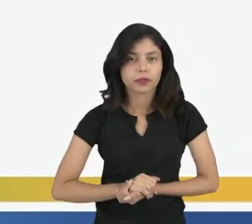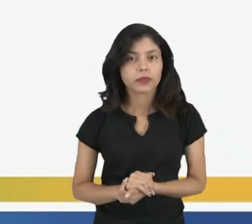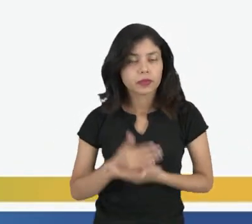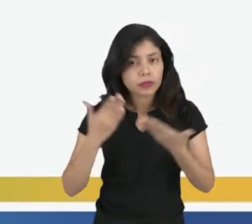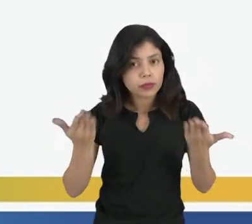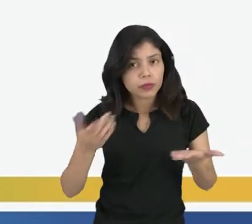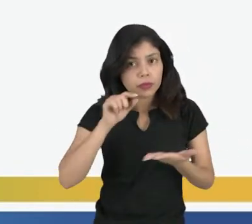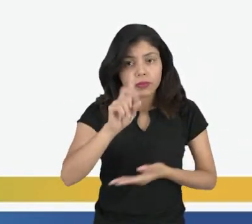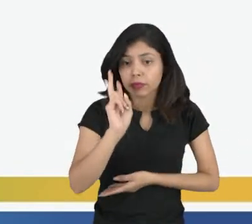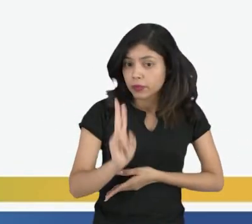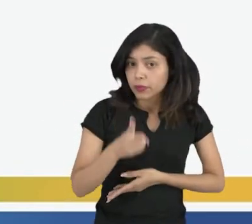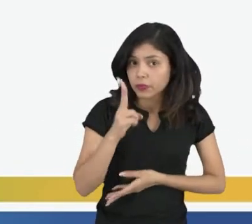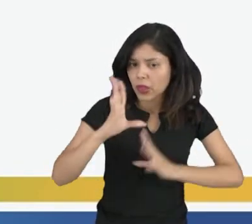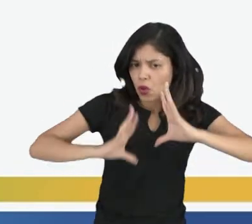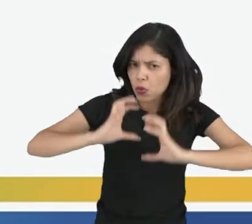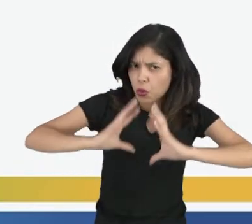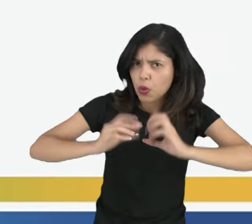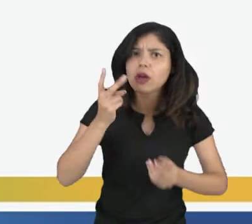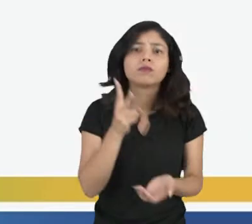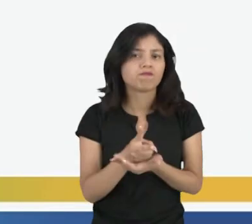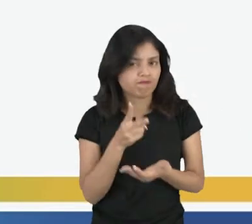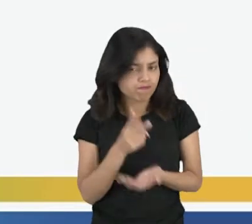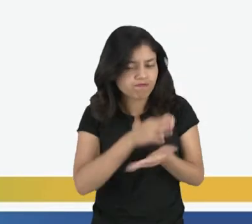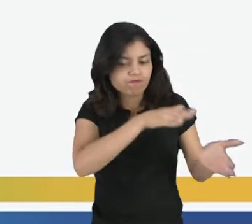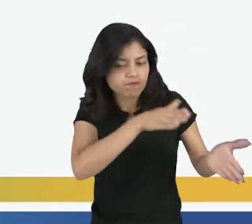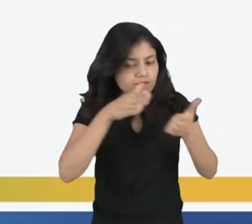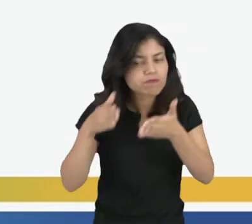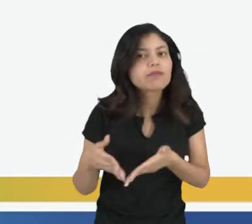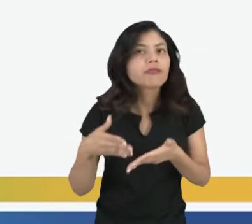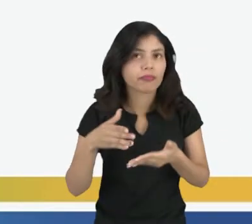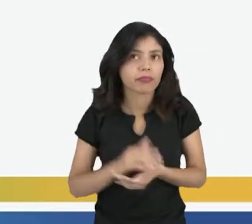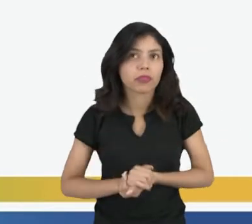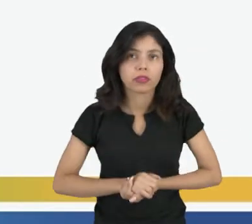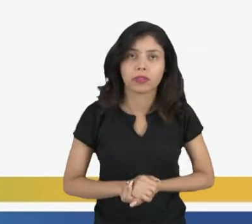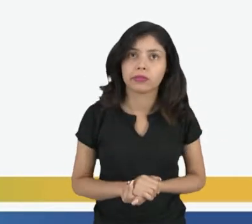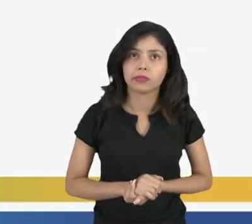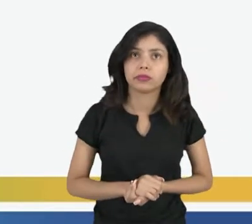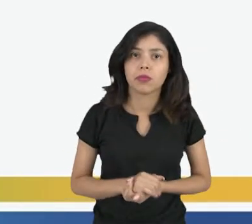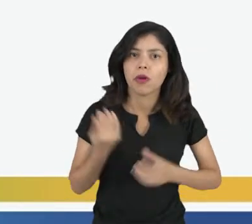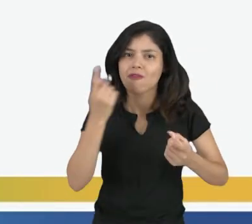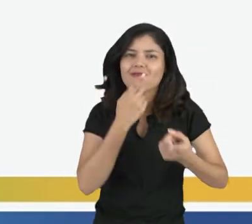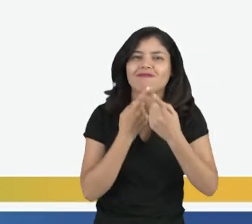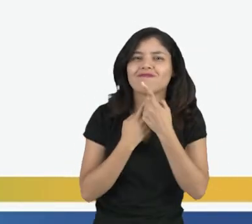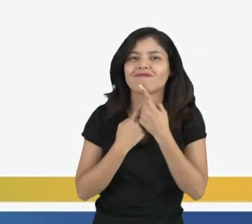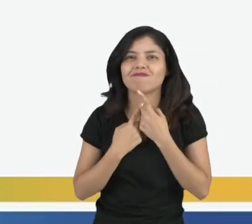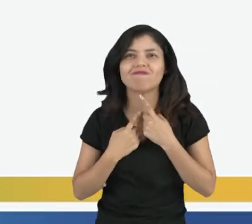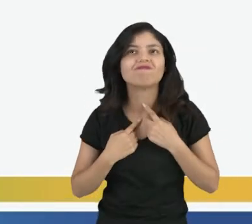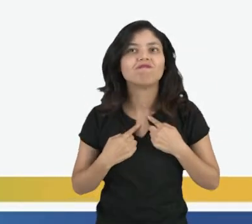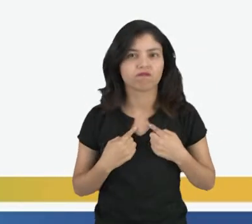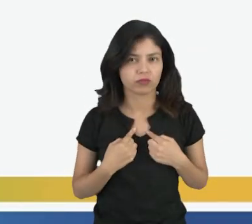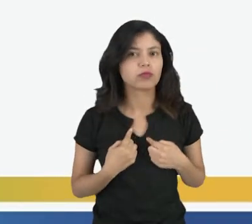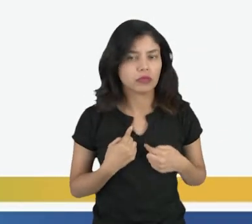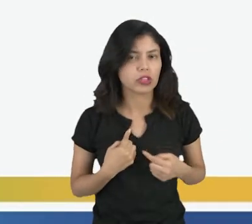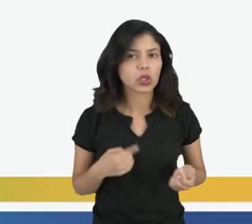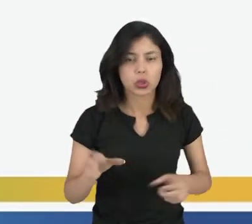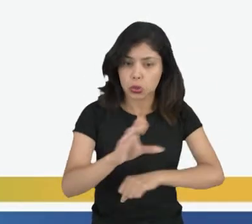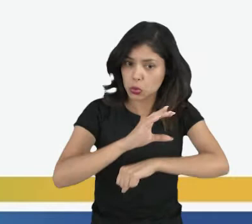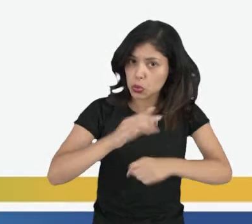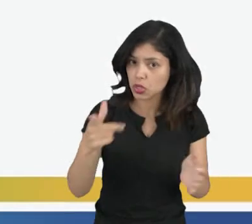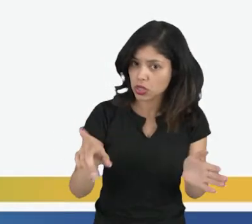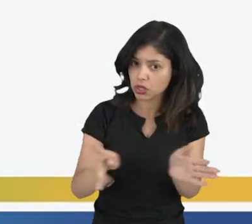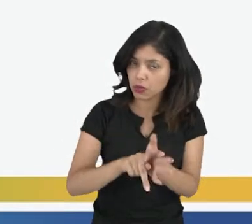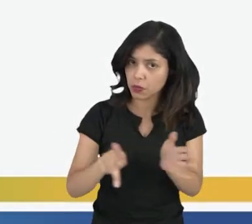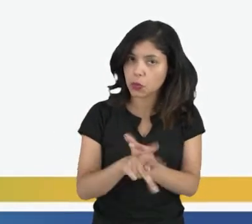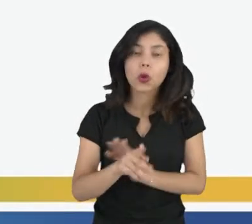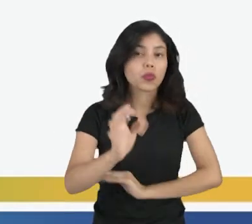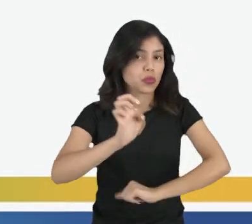então há sempre conflitos envolvendo essas partes que o o Anseio o desejo de se constituir